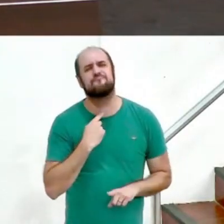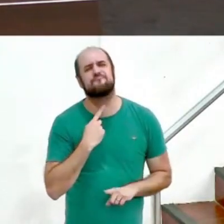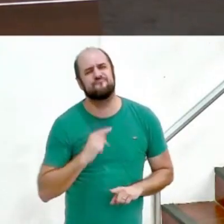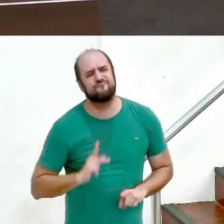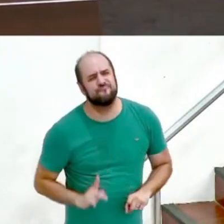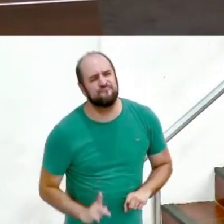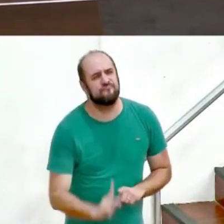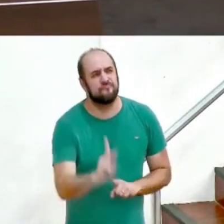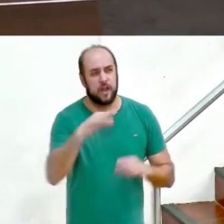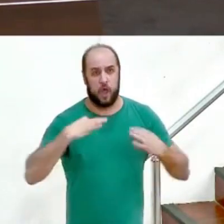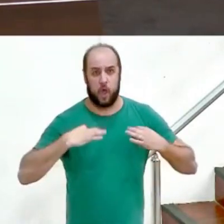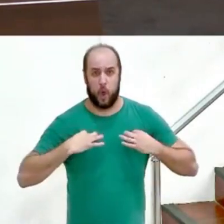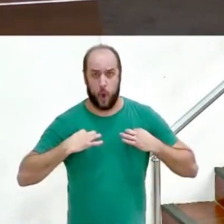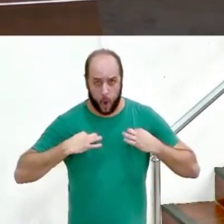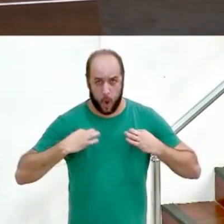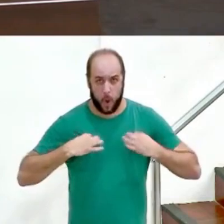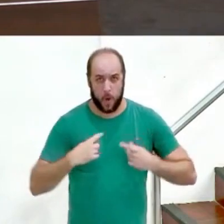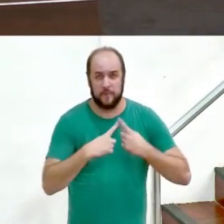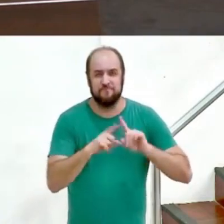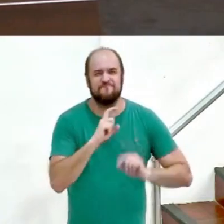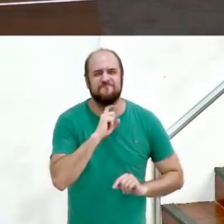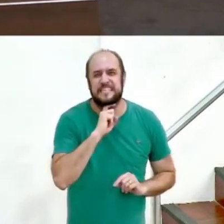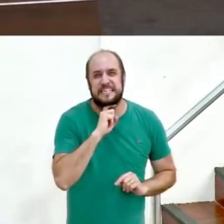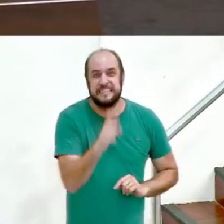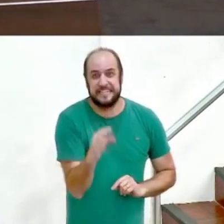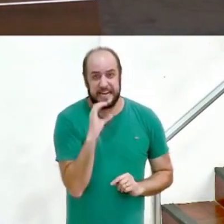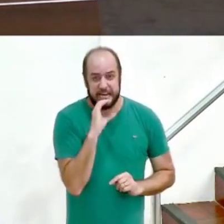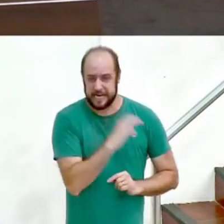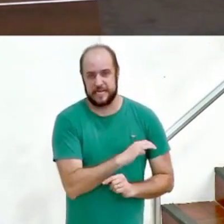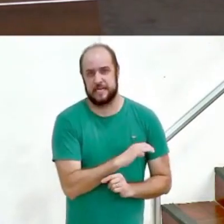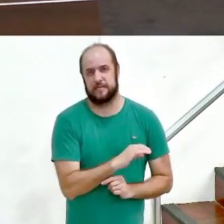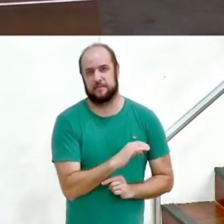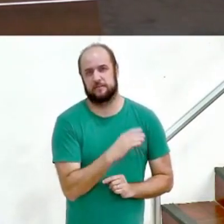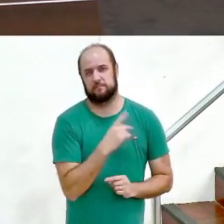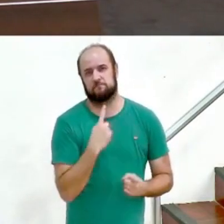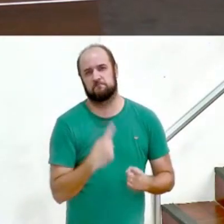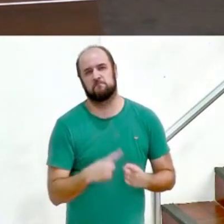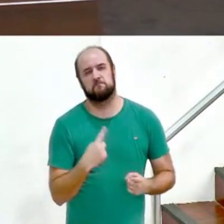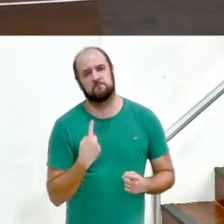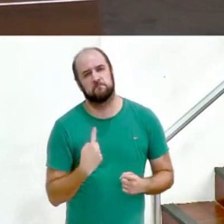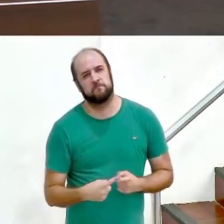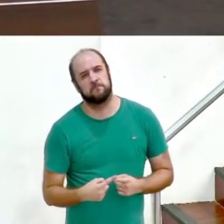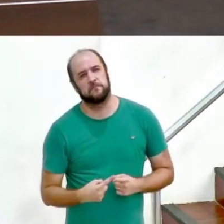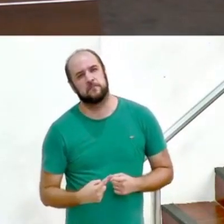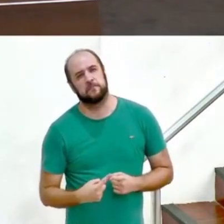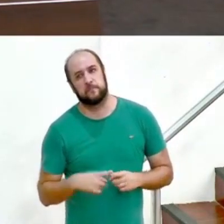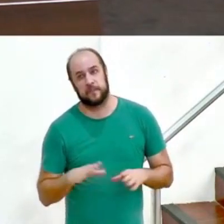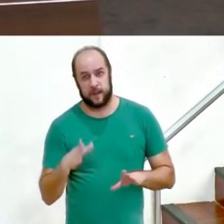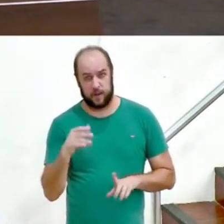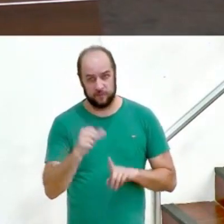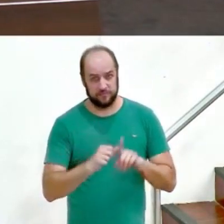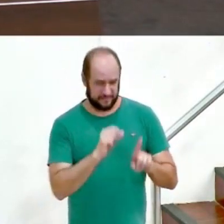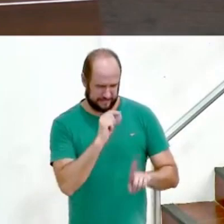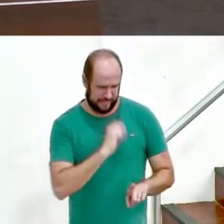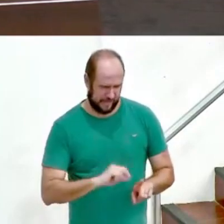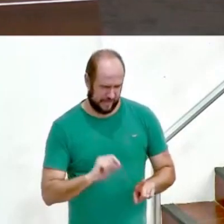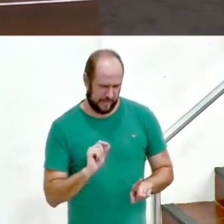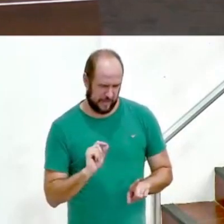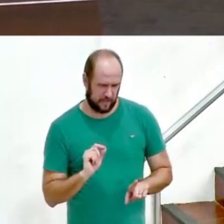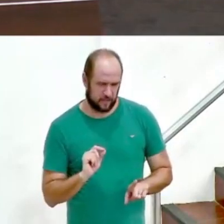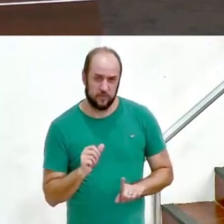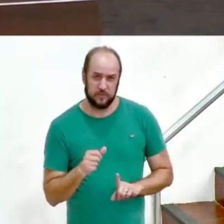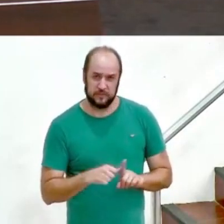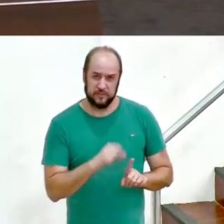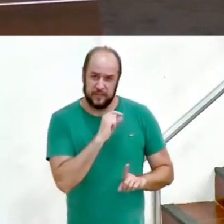satisfeitos. Põem roupa, mas ninguém se aquece. E que o recebe E o que recebe salário, recebe-o